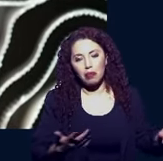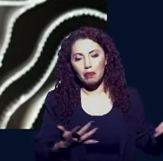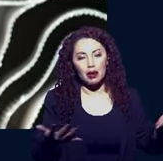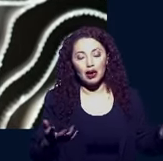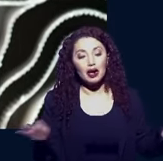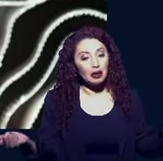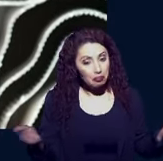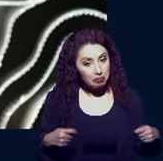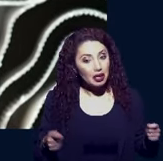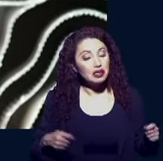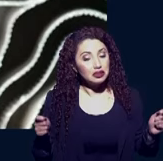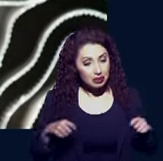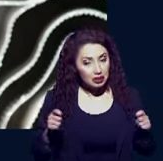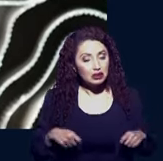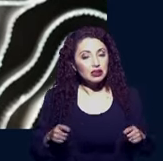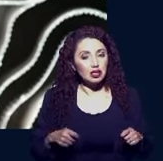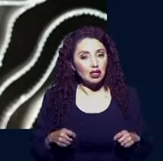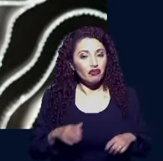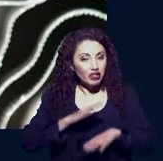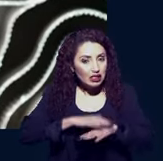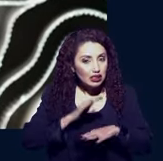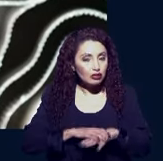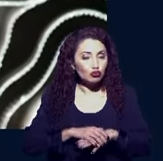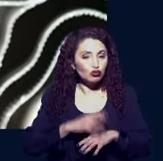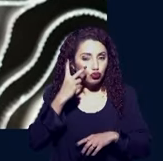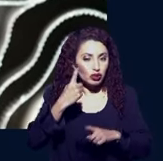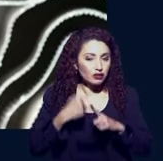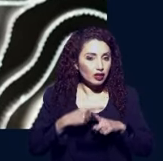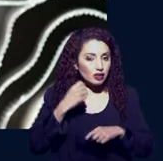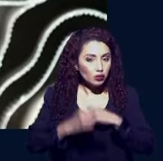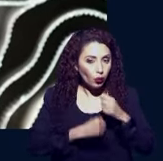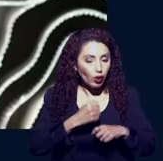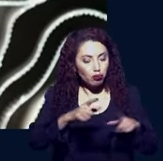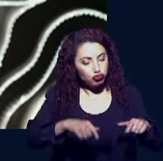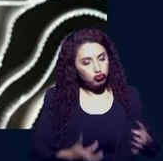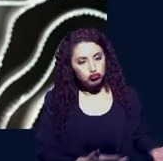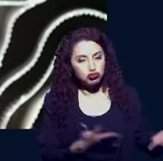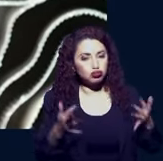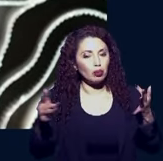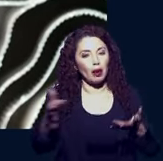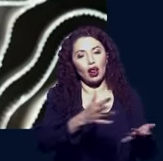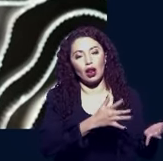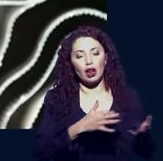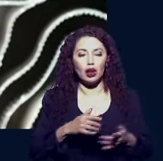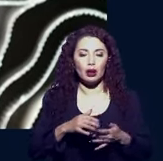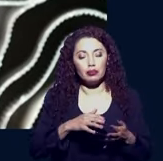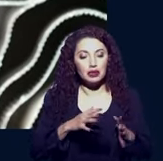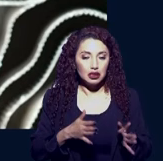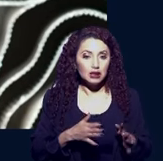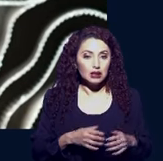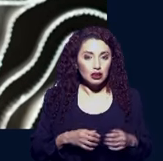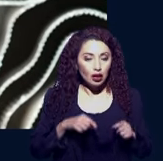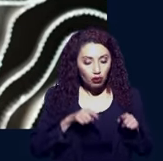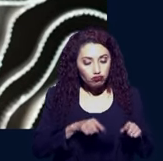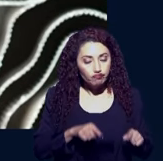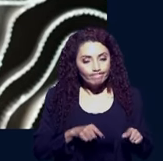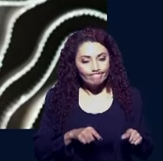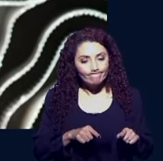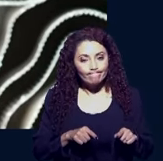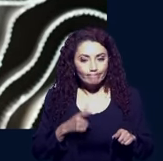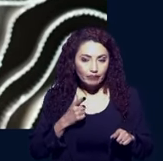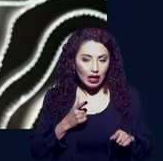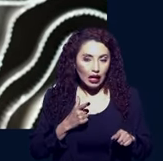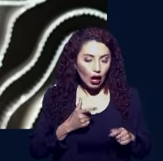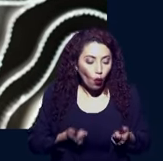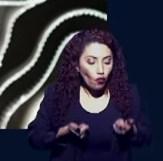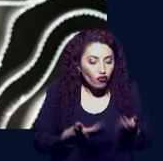área eh fazendo as duas safras né e ganhando mais produtividade com isso então eu não vejo que a oferta é uma limitação a questão principal é que a gente